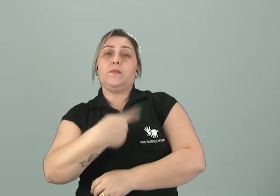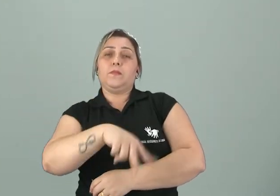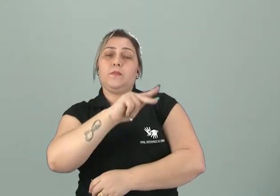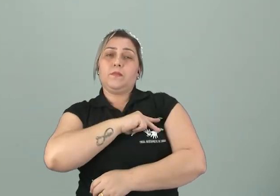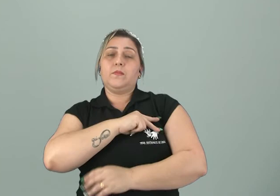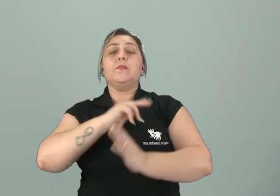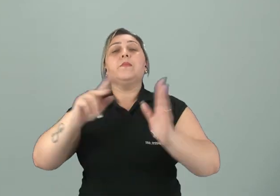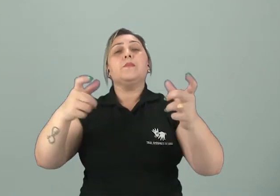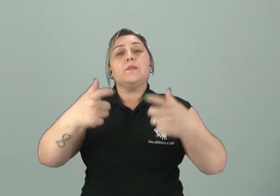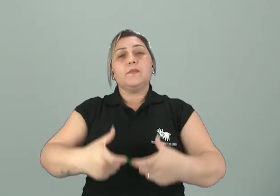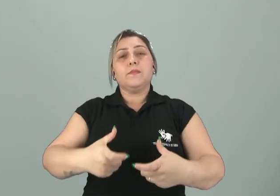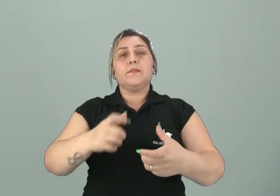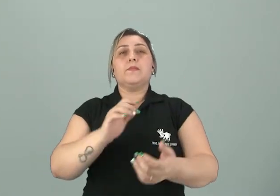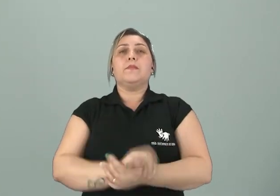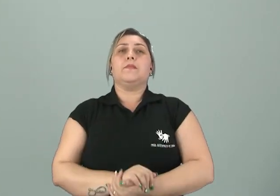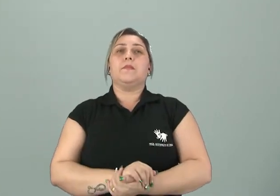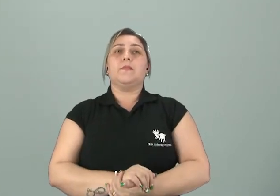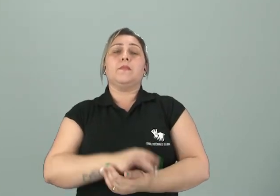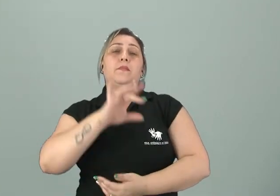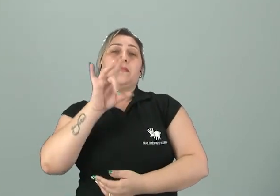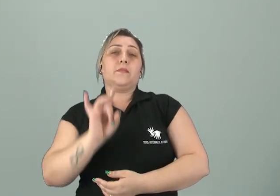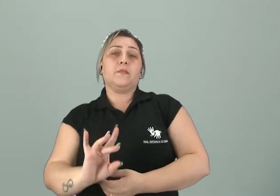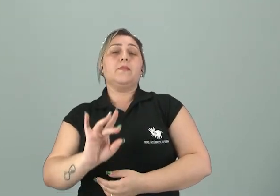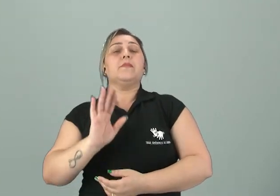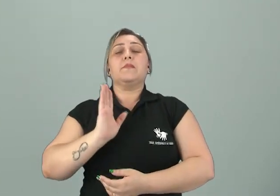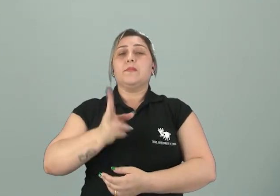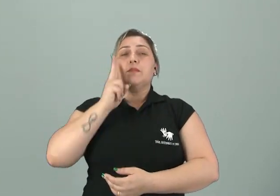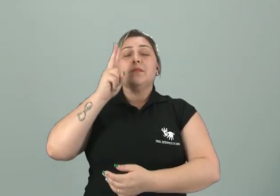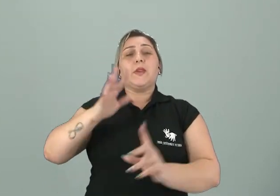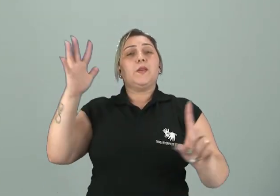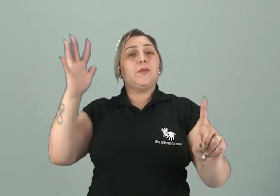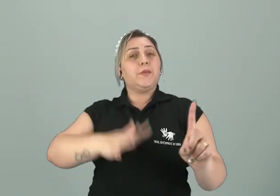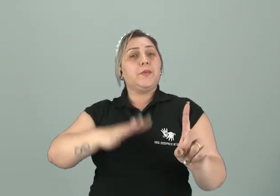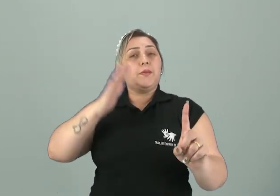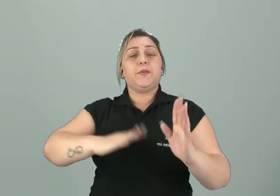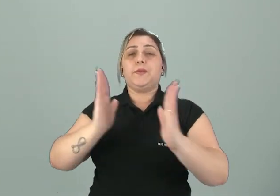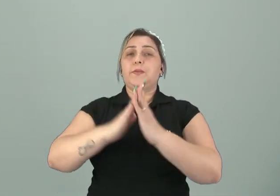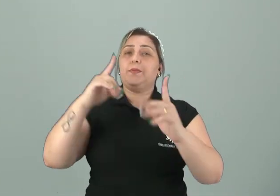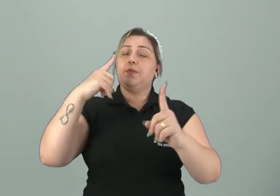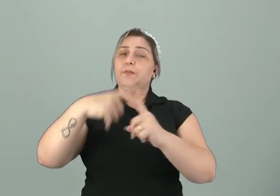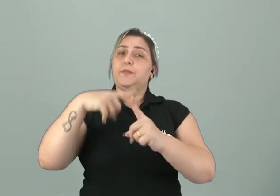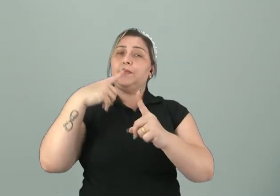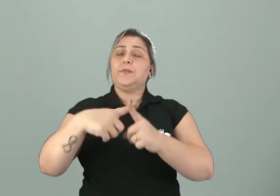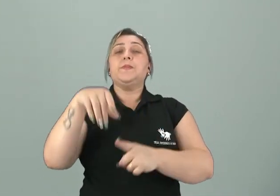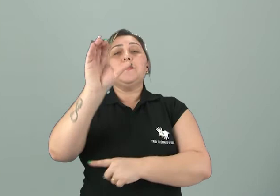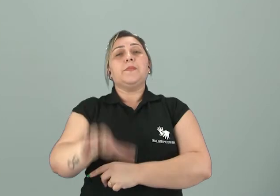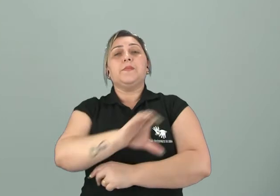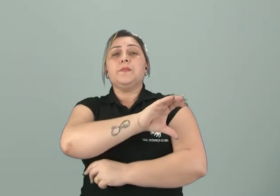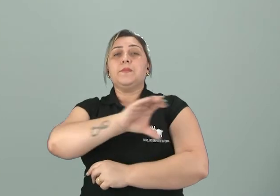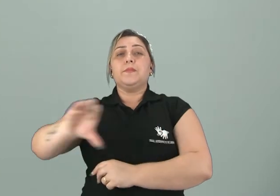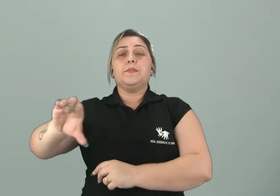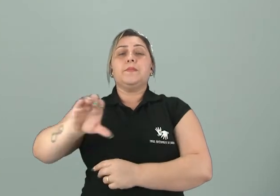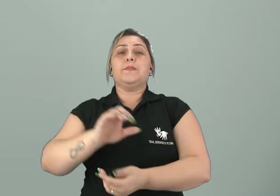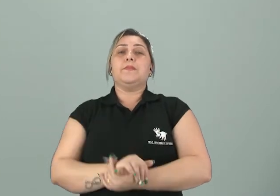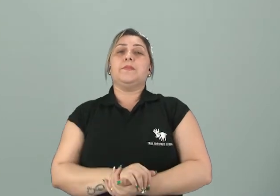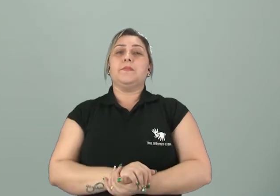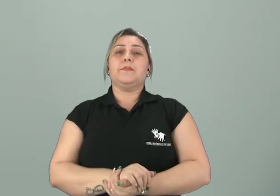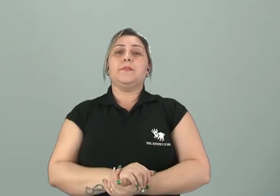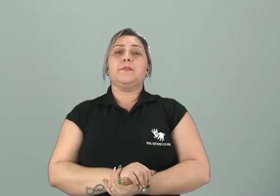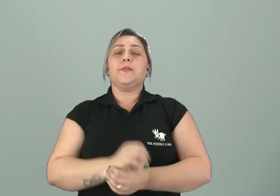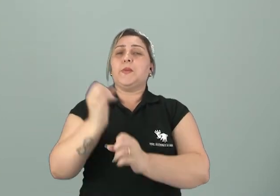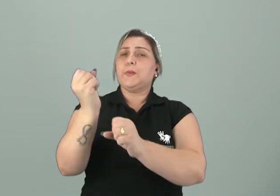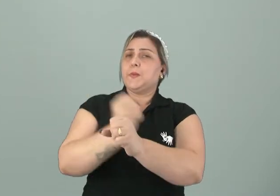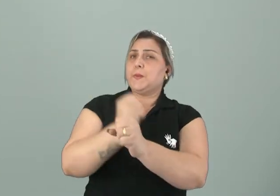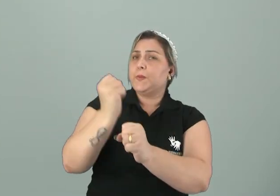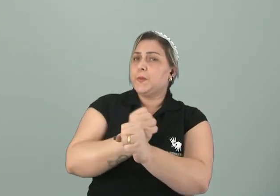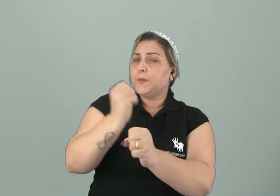estilo gótico. Então, só daí a gente já vê a influência da Igreja Católica na construção